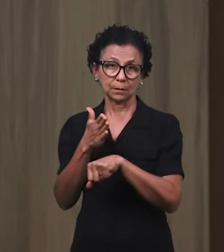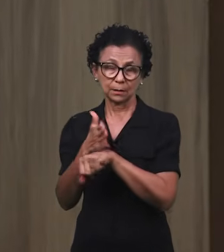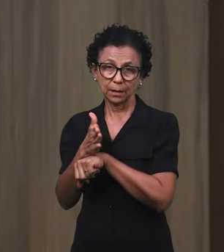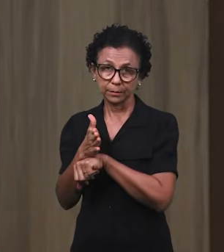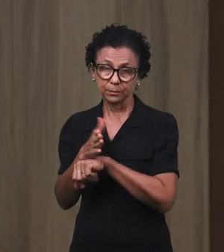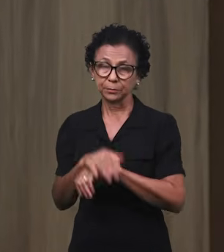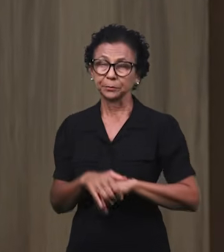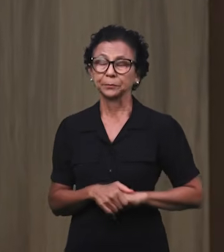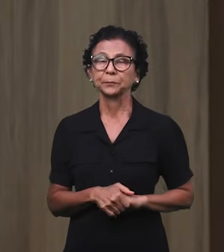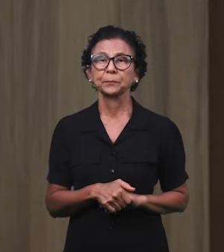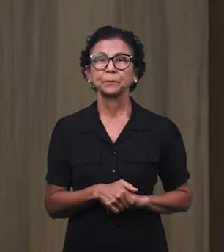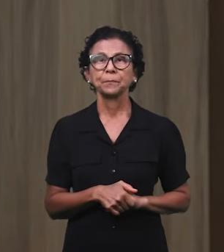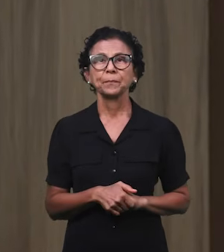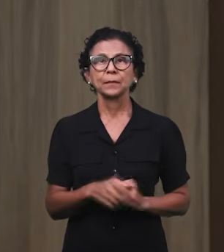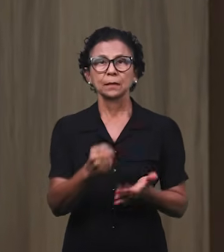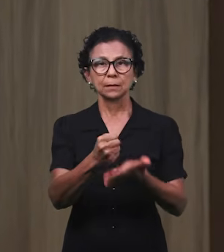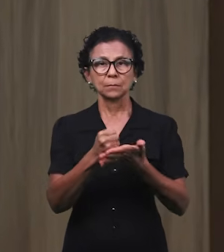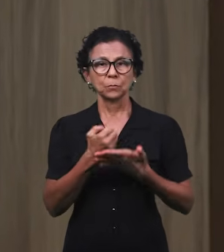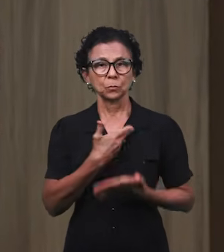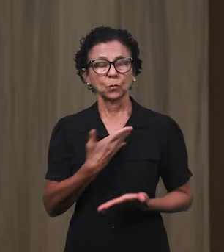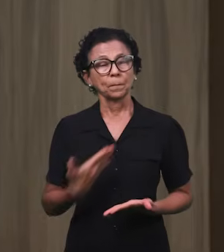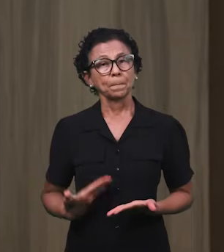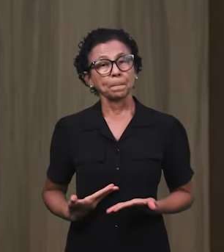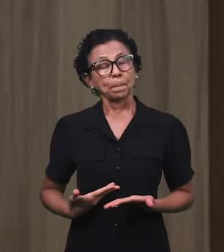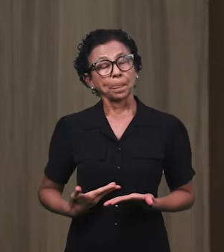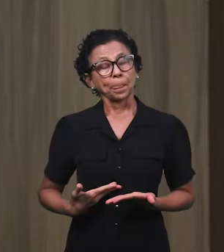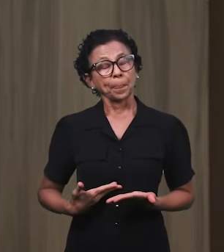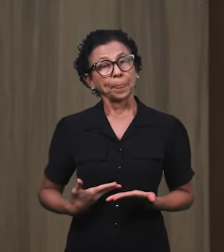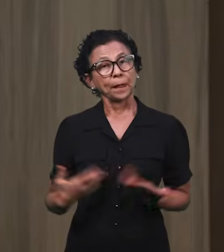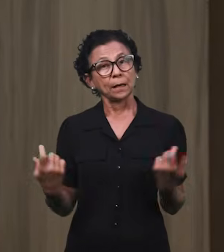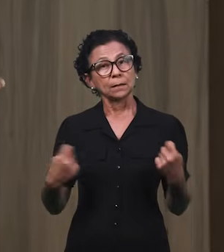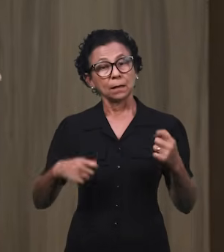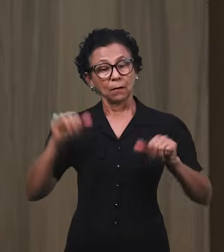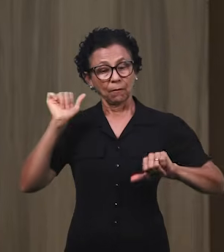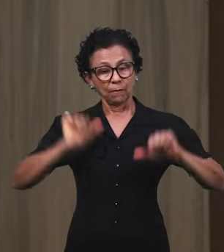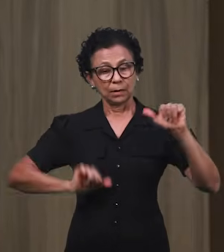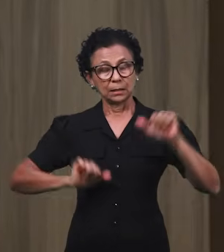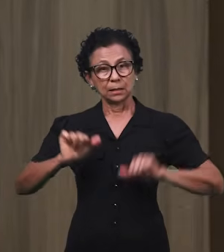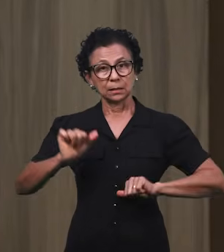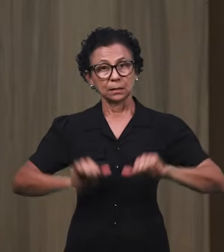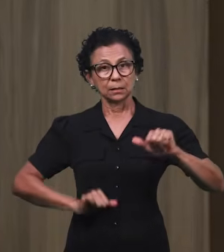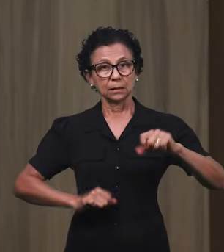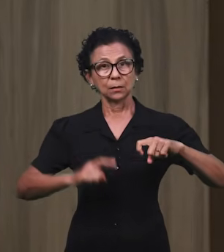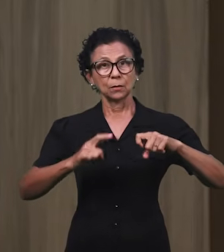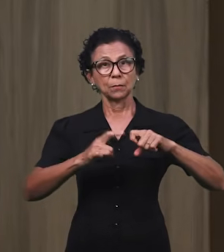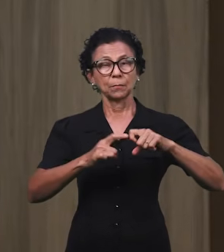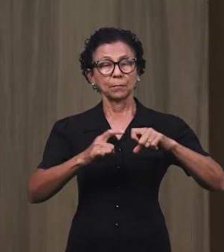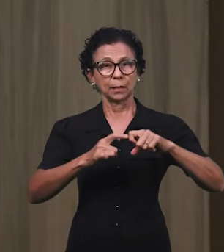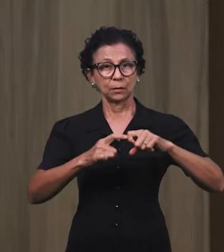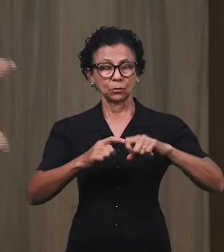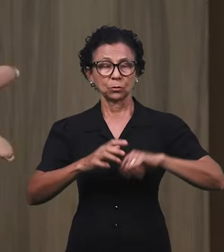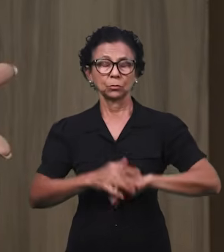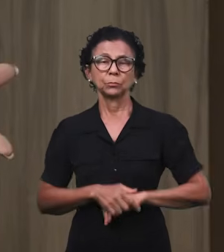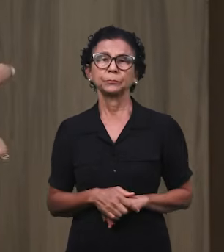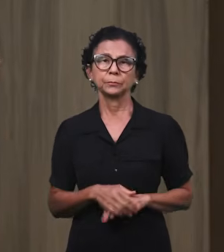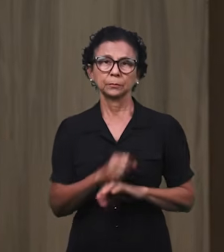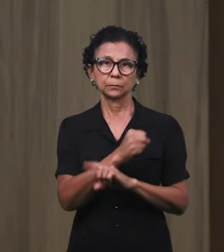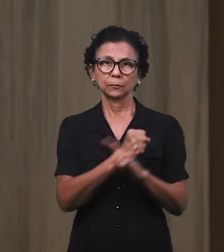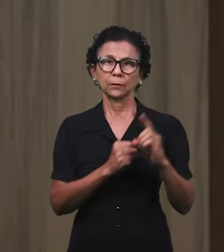esse benefício, é necessário uma avaliação médica e social, que nós chamamos de biopix